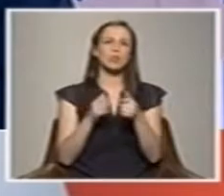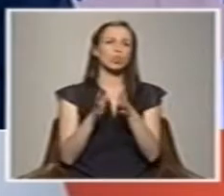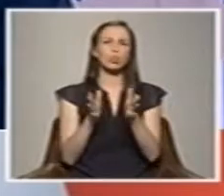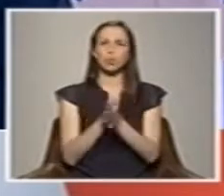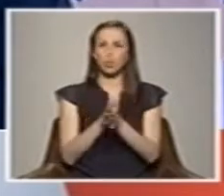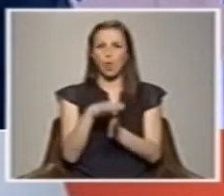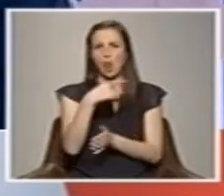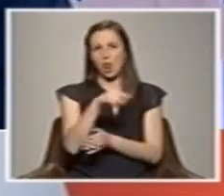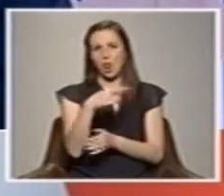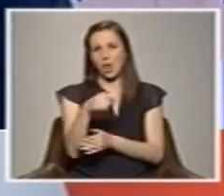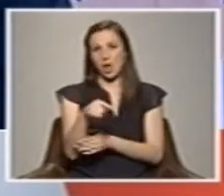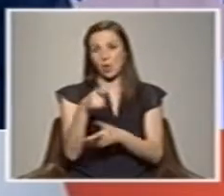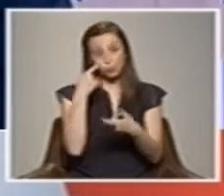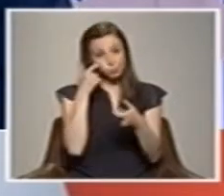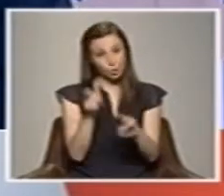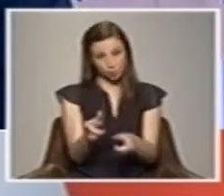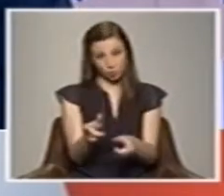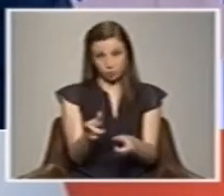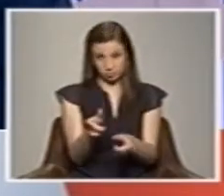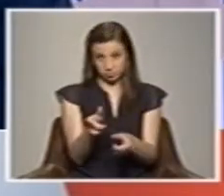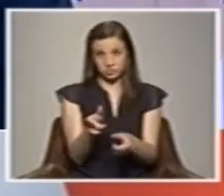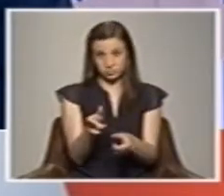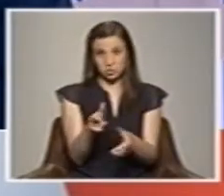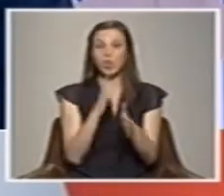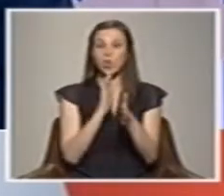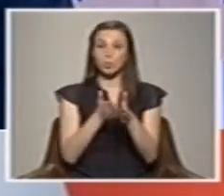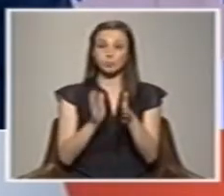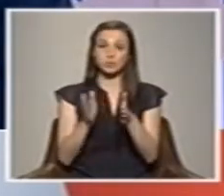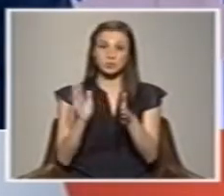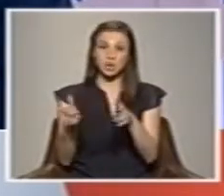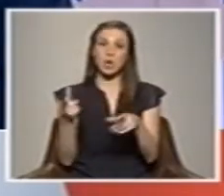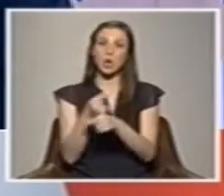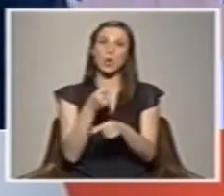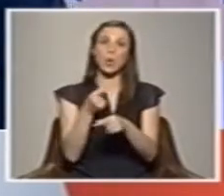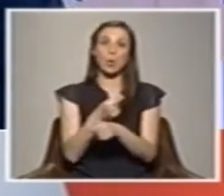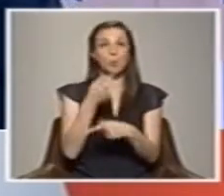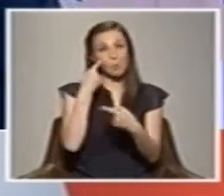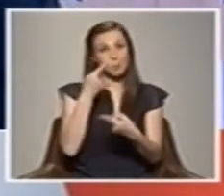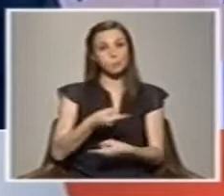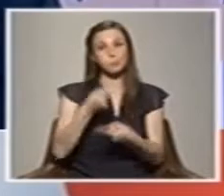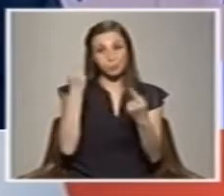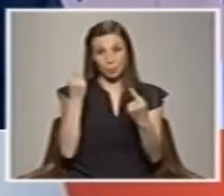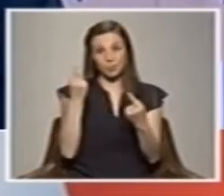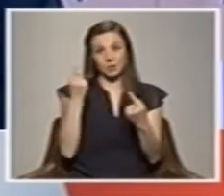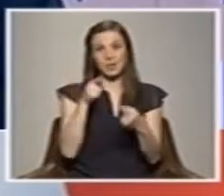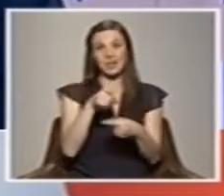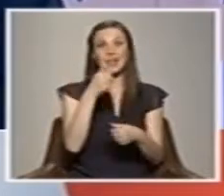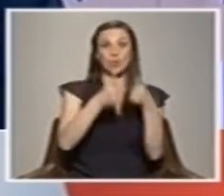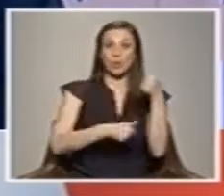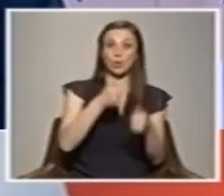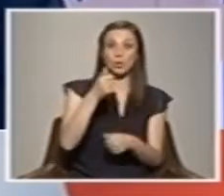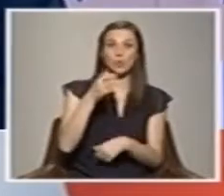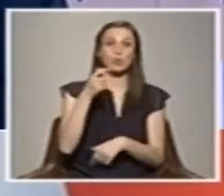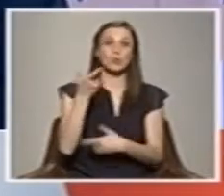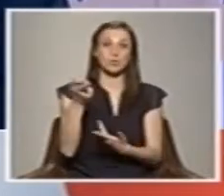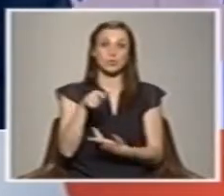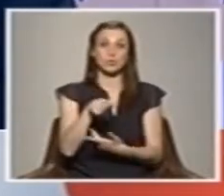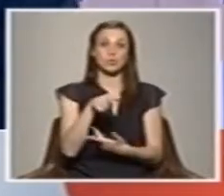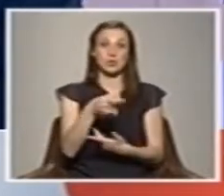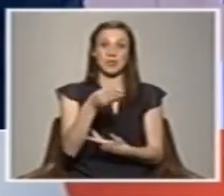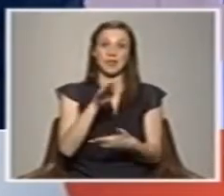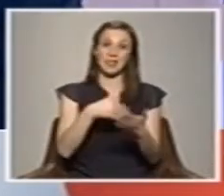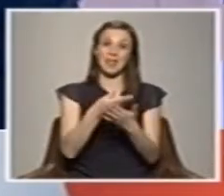a regulamentação de processos de compras públicas, atribuição de concursos de quem ganha e quem fornece esse tipo de